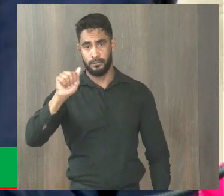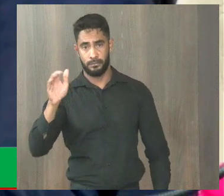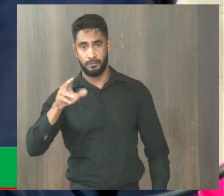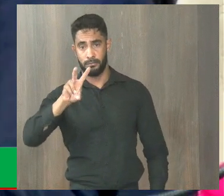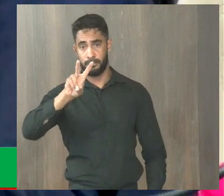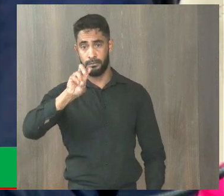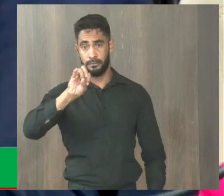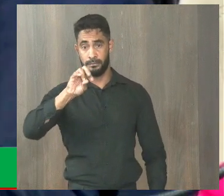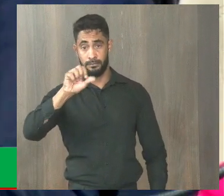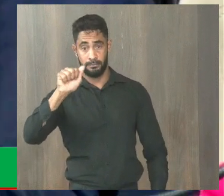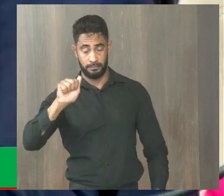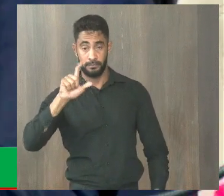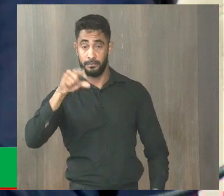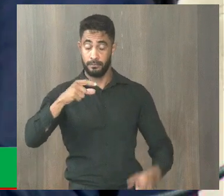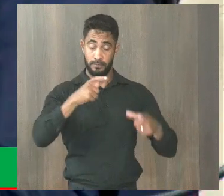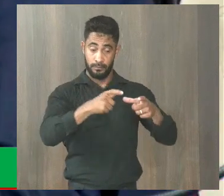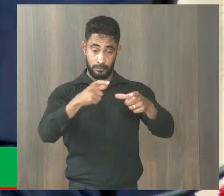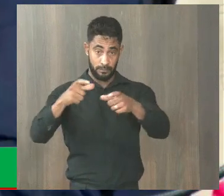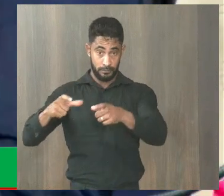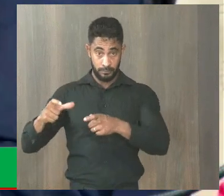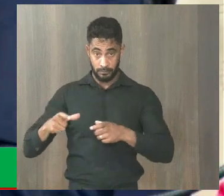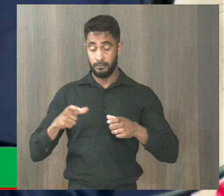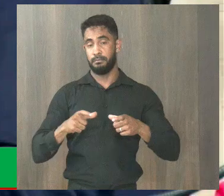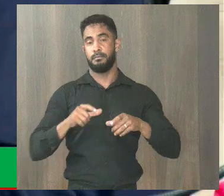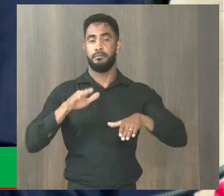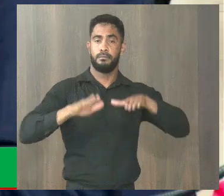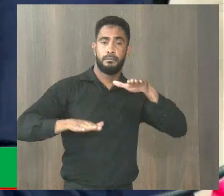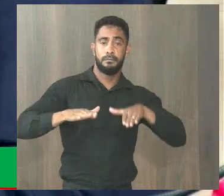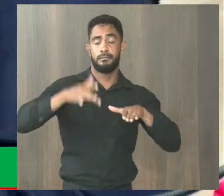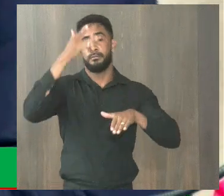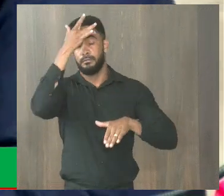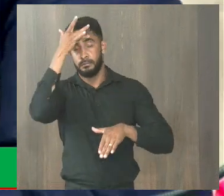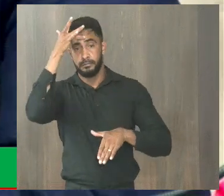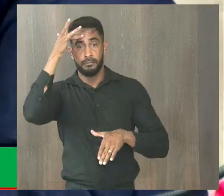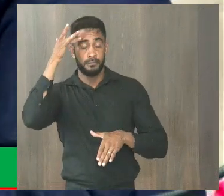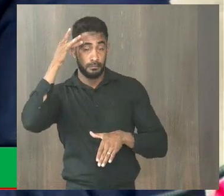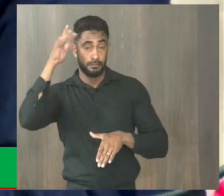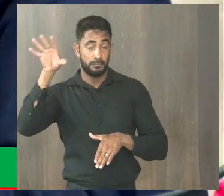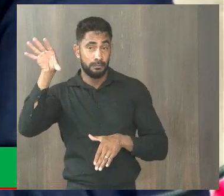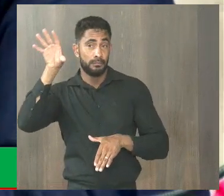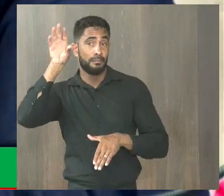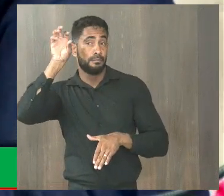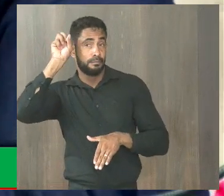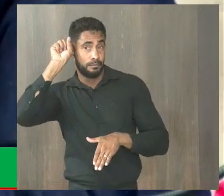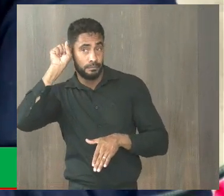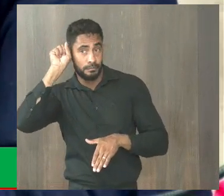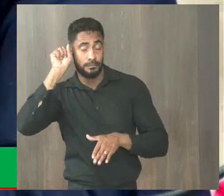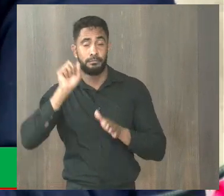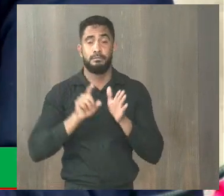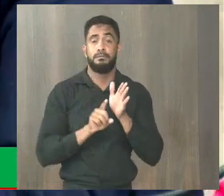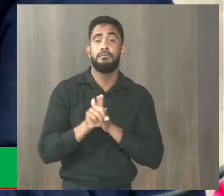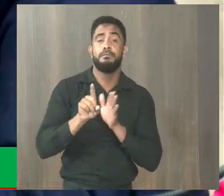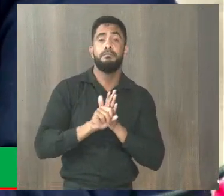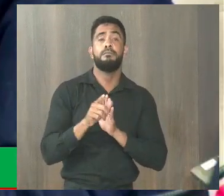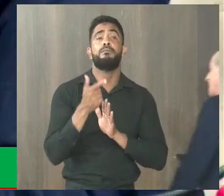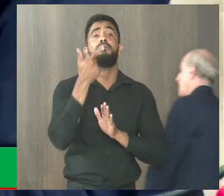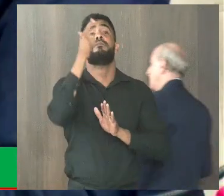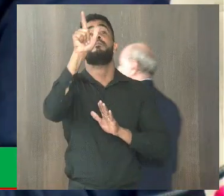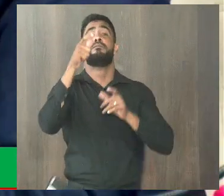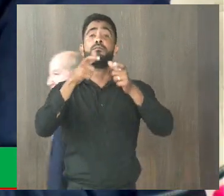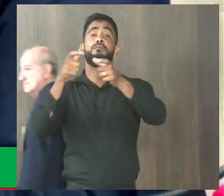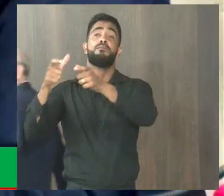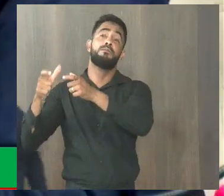bairros agora na primeira etapa. Aí as pessoas às vezes estão me ouvindo aí, vai perguntar, e os outros